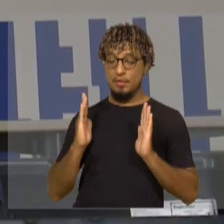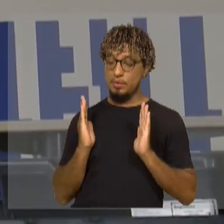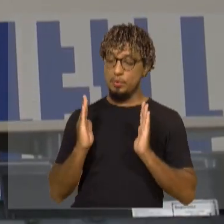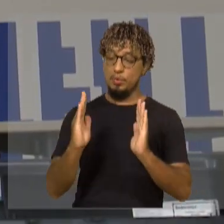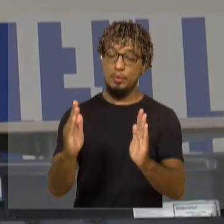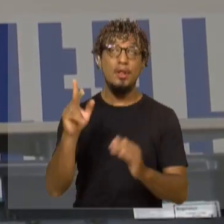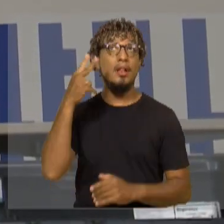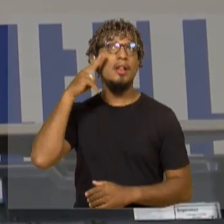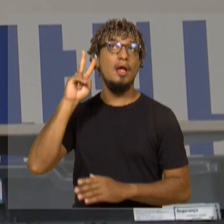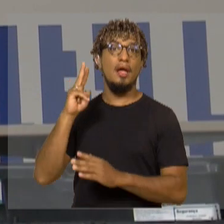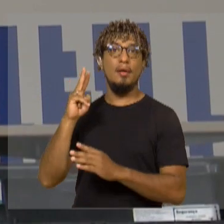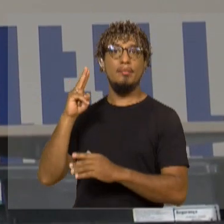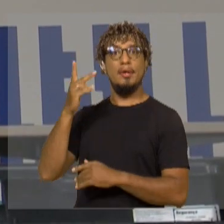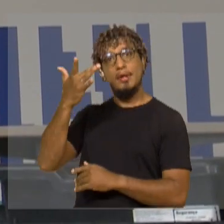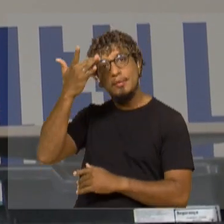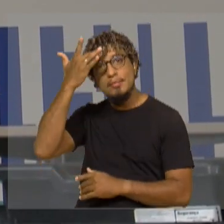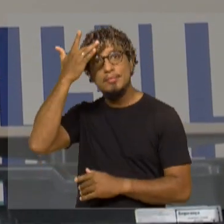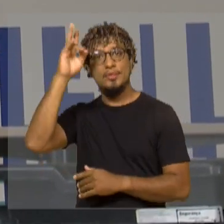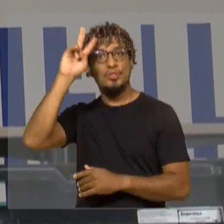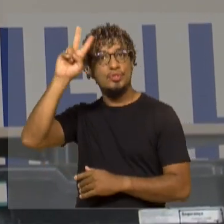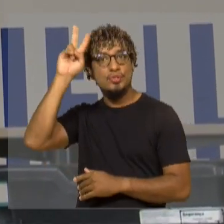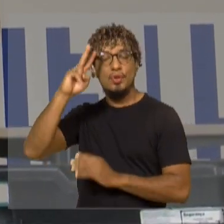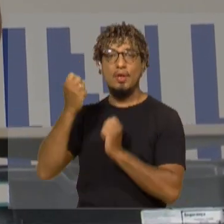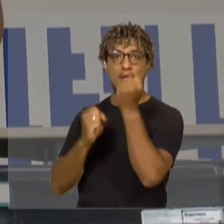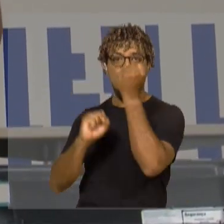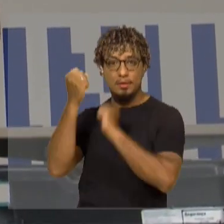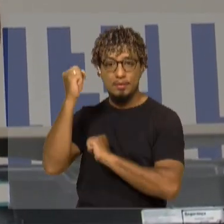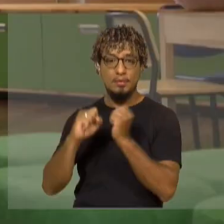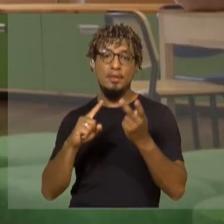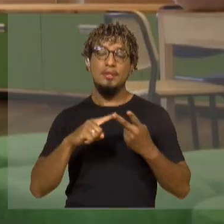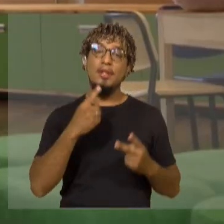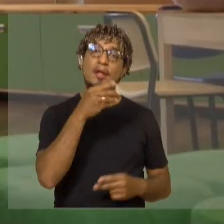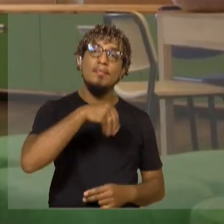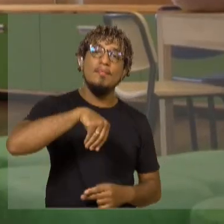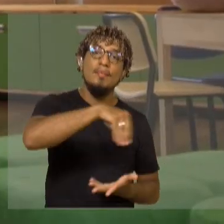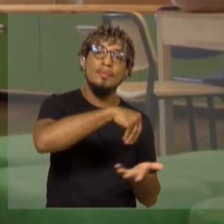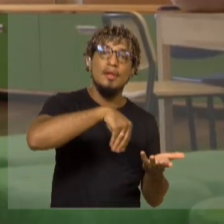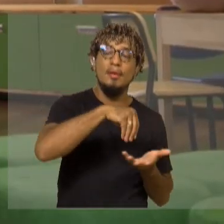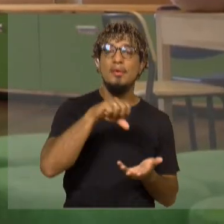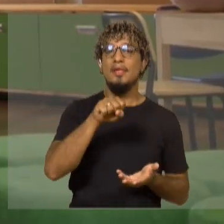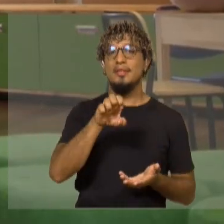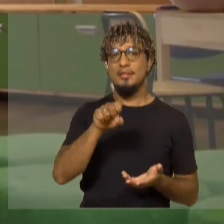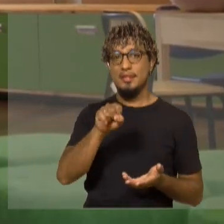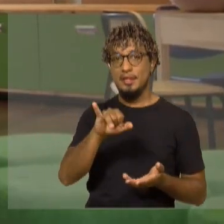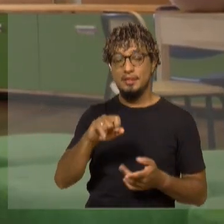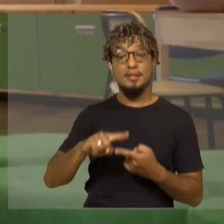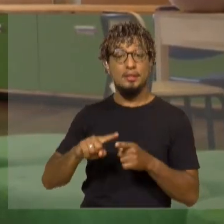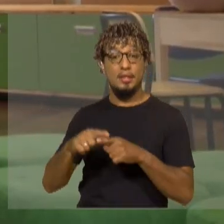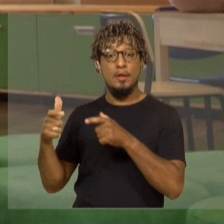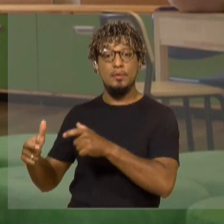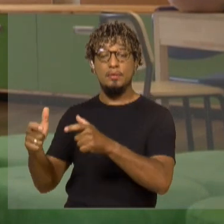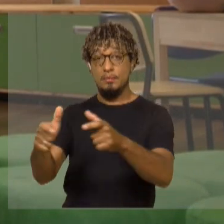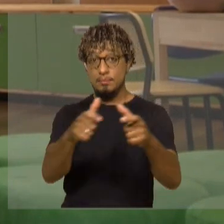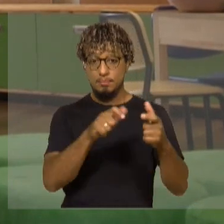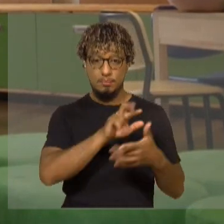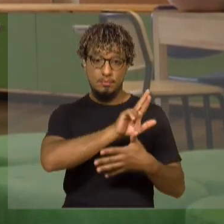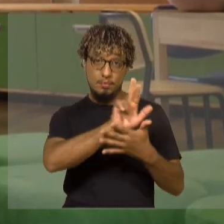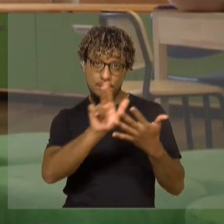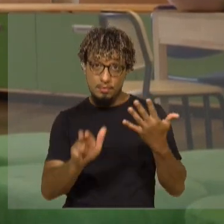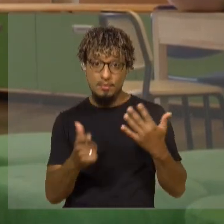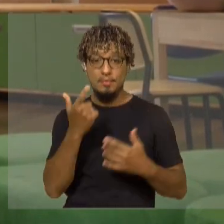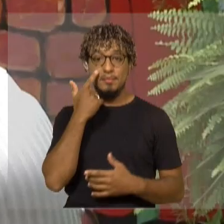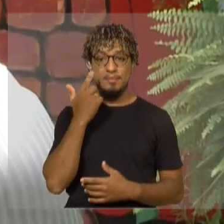Indústria, Robótica, passando pela Cultura, Tempero, SESI e os espaços Sabores, Criar, Acolher